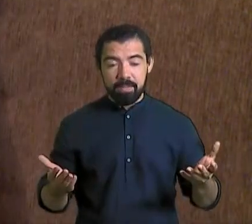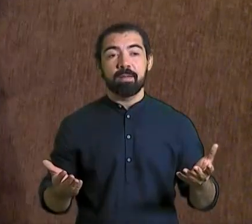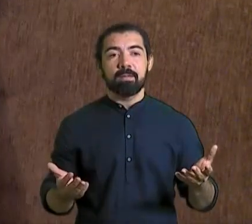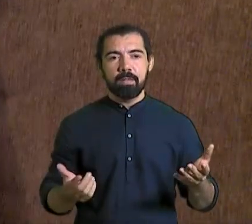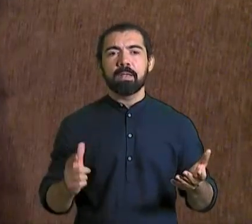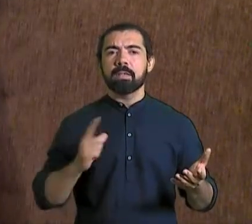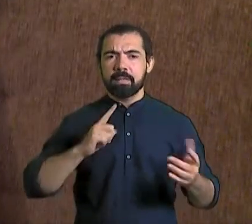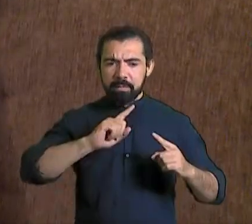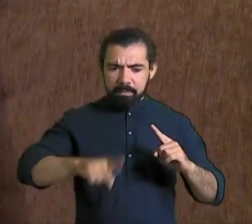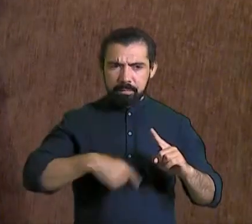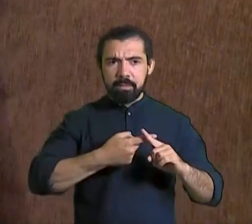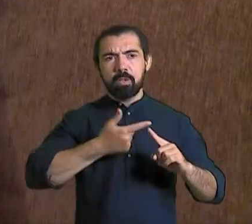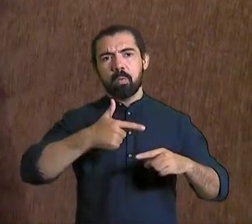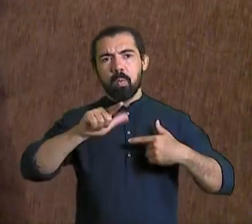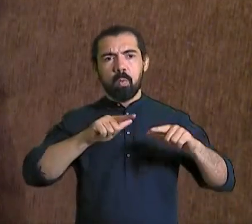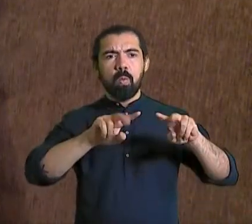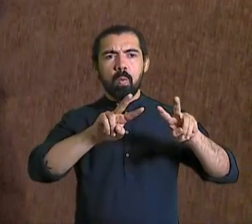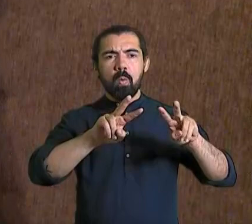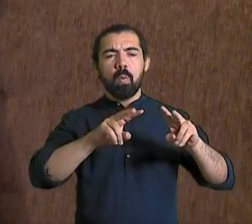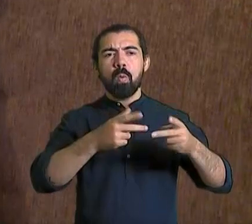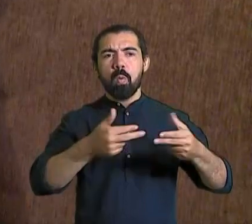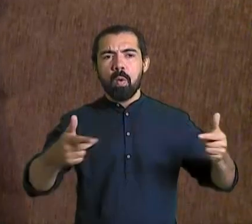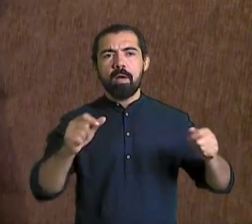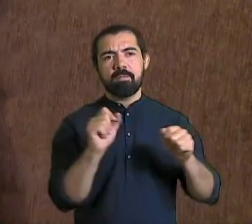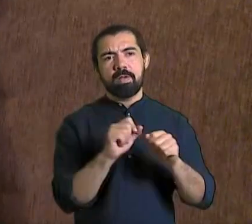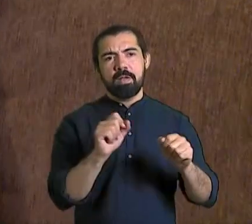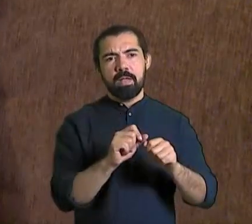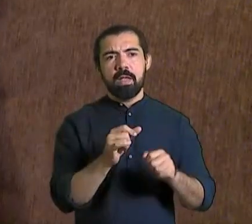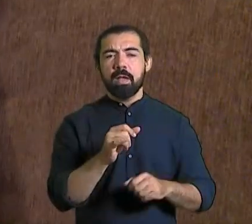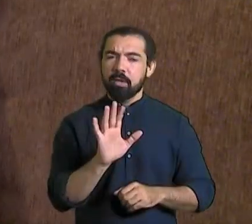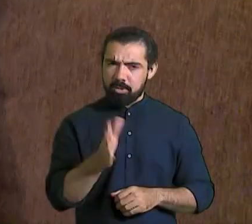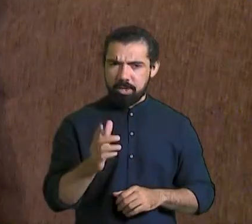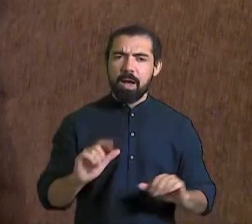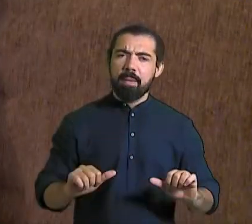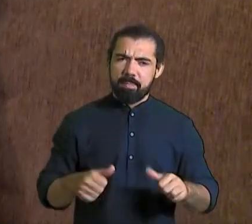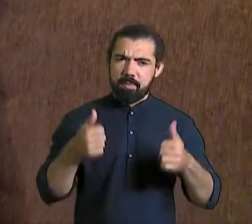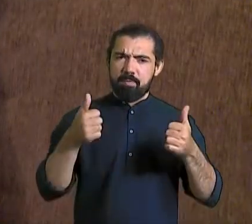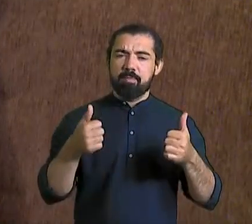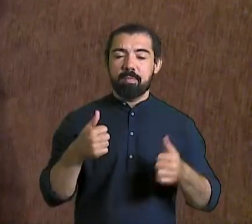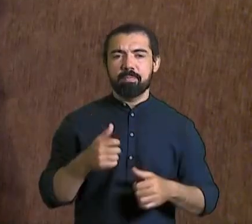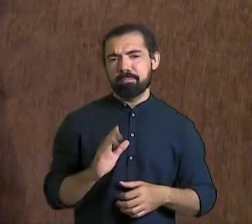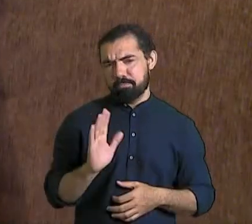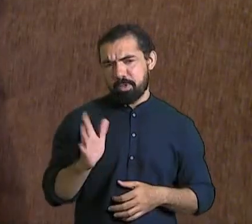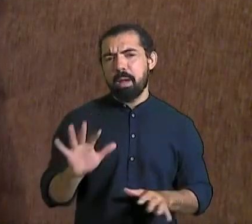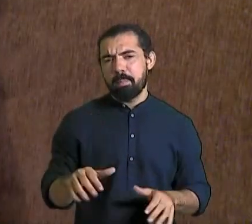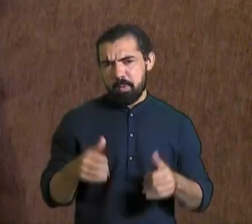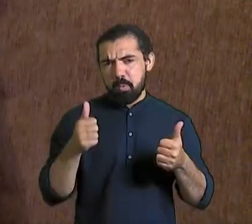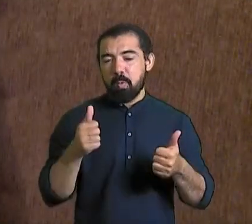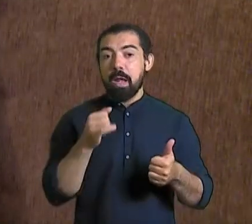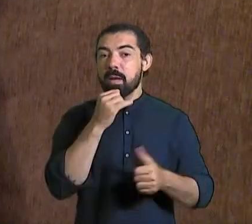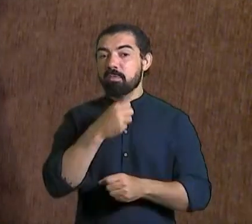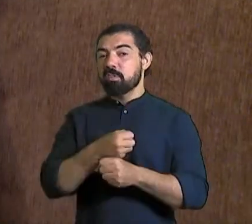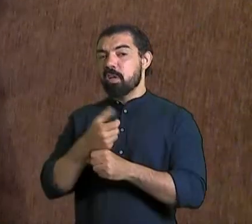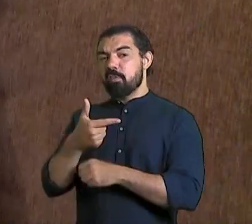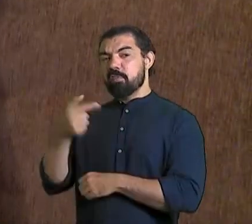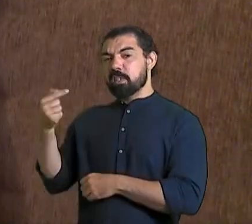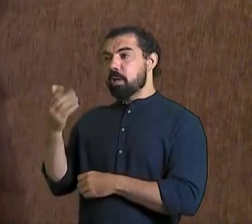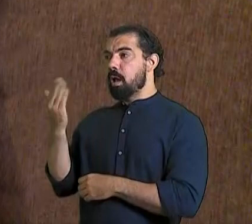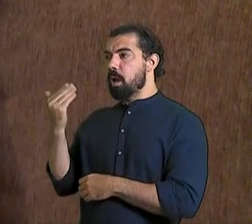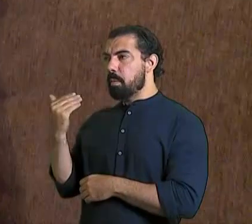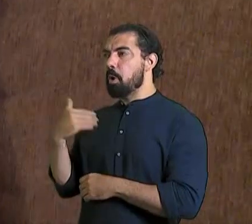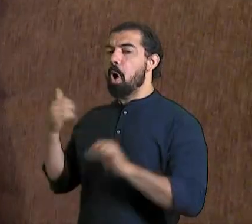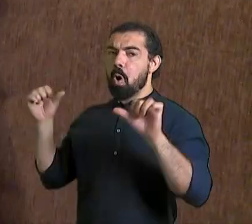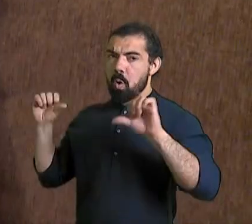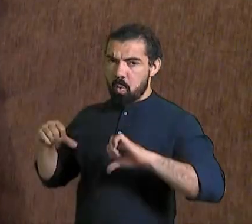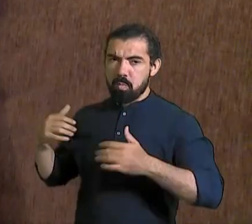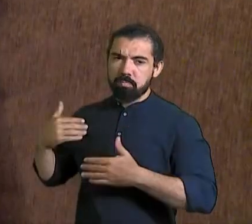ainda tem muito o que fazer. Ela não é satisfatória. Já melhorou, não posso também aqui falar que não houve nada. Nós temos,